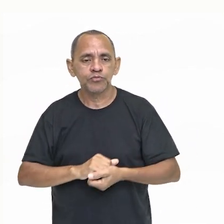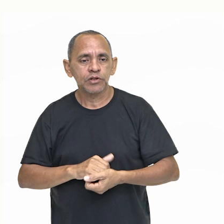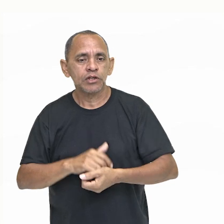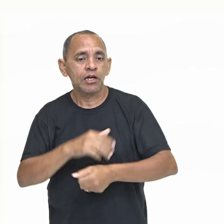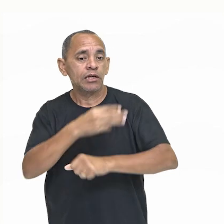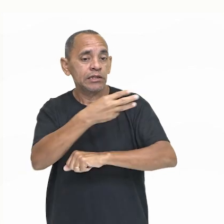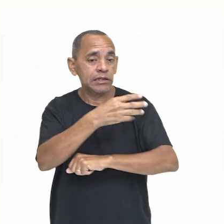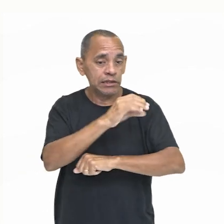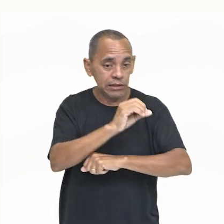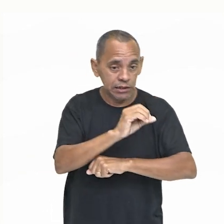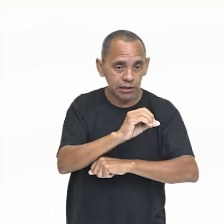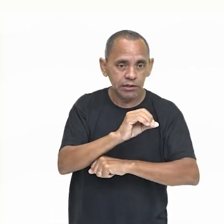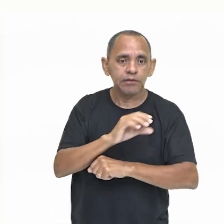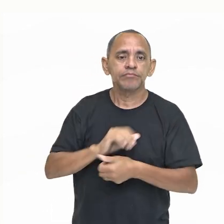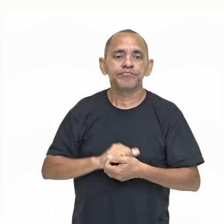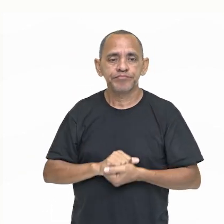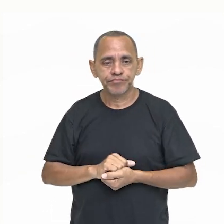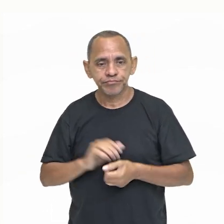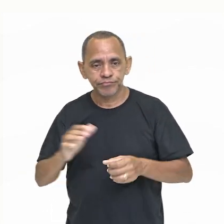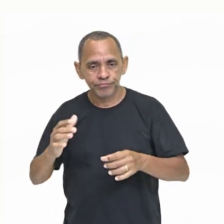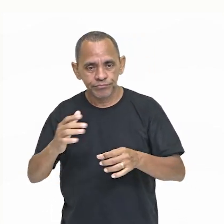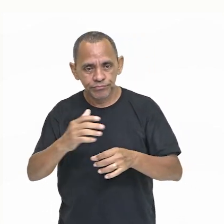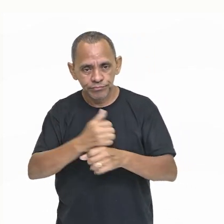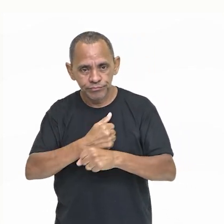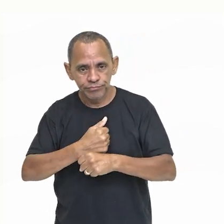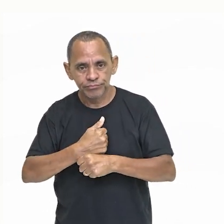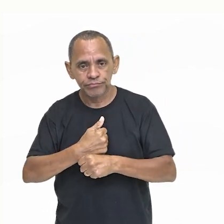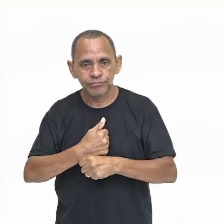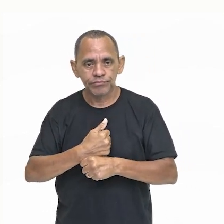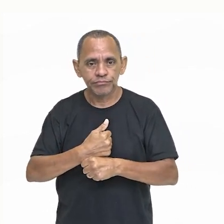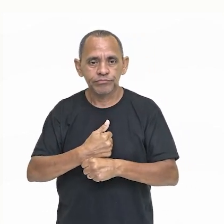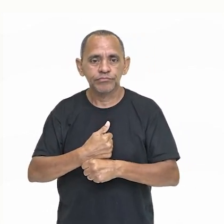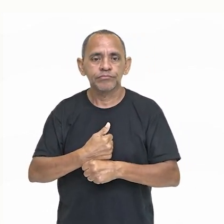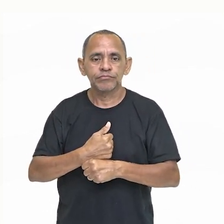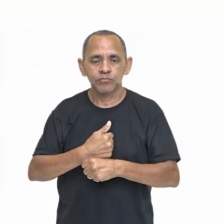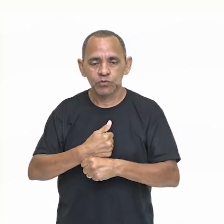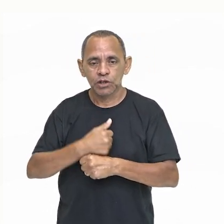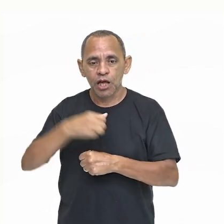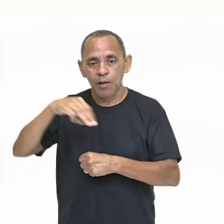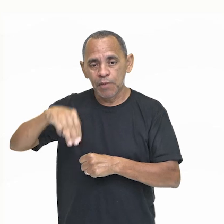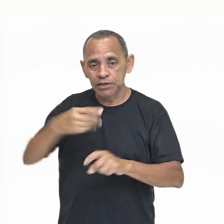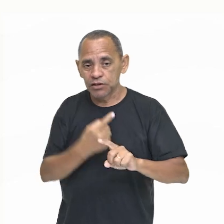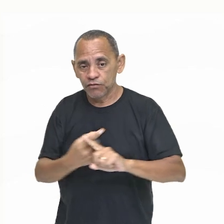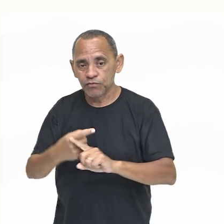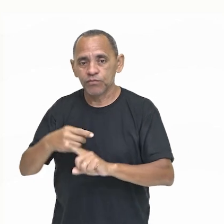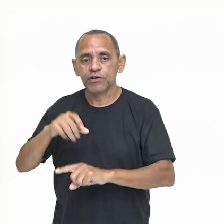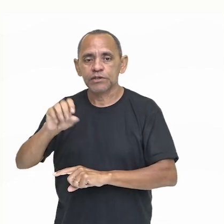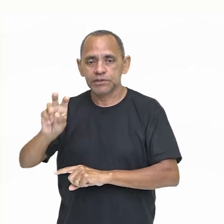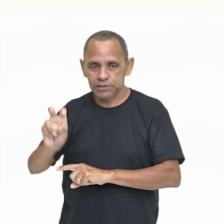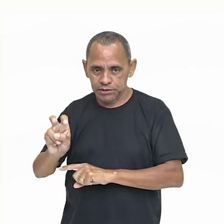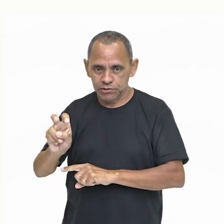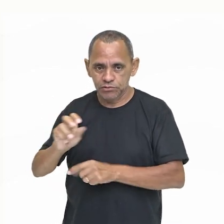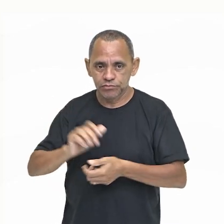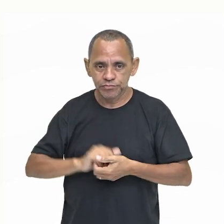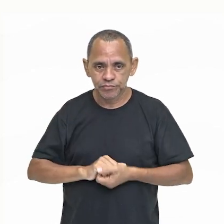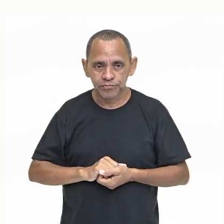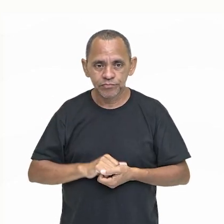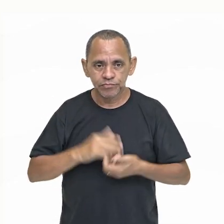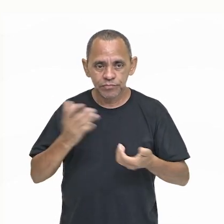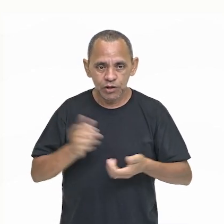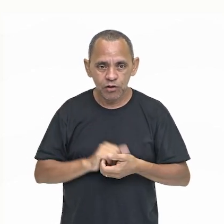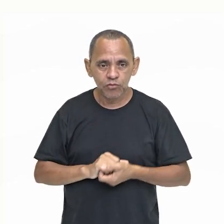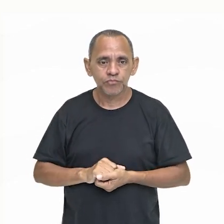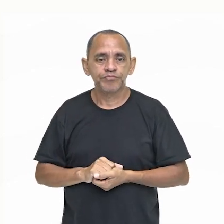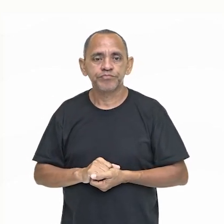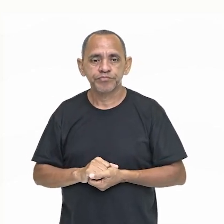força 30, aceleração, que eu acabei de encontrar, 5. Logo, o